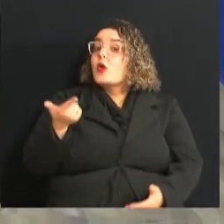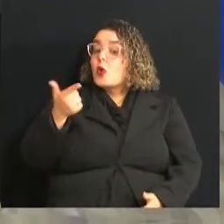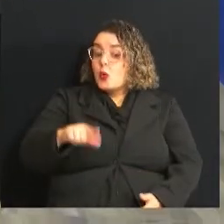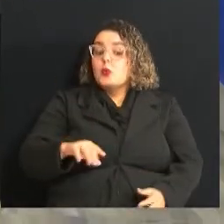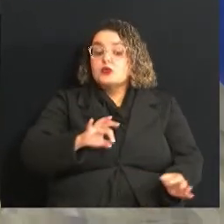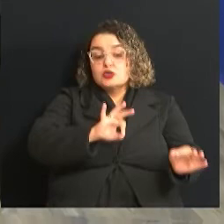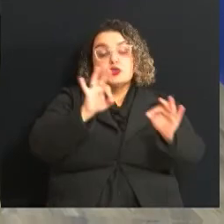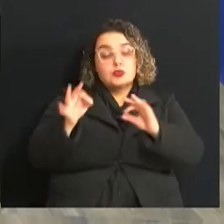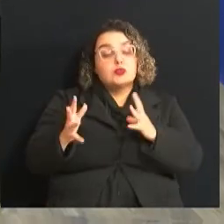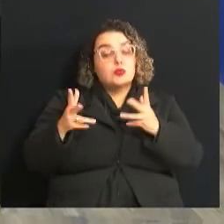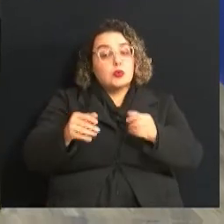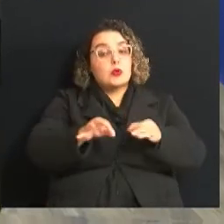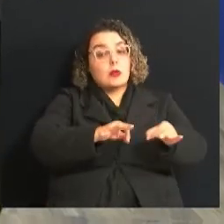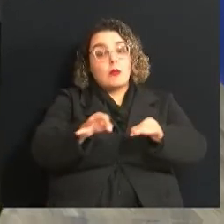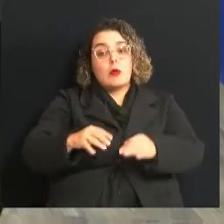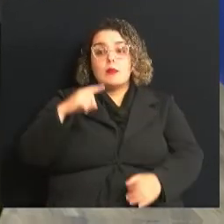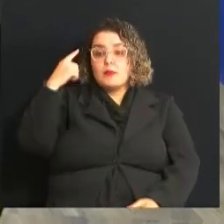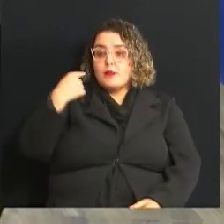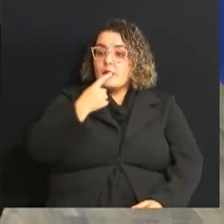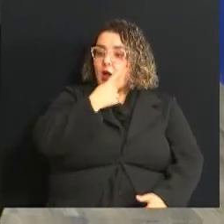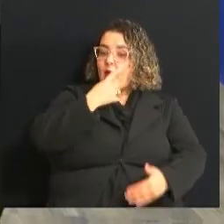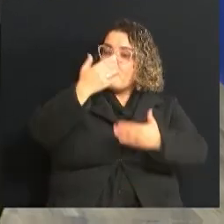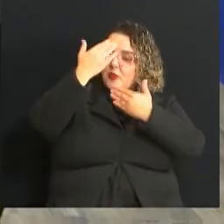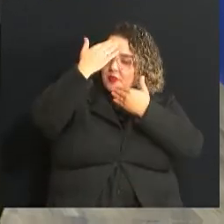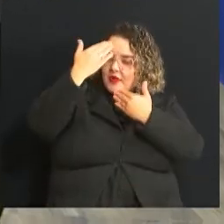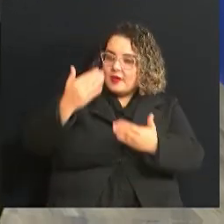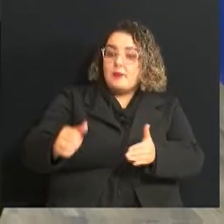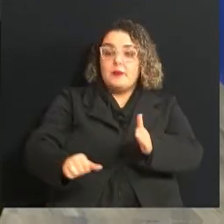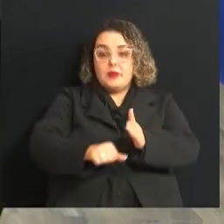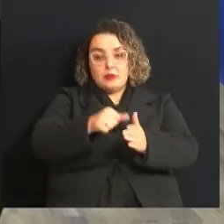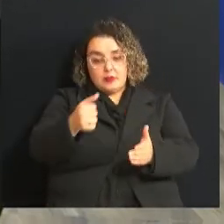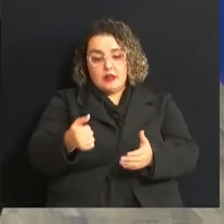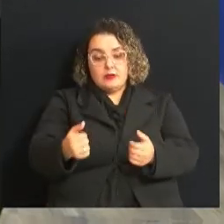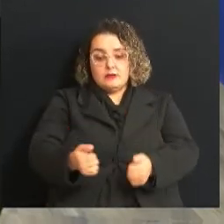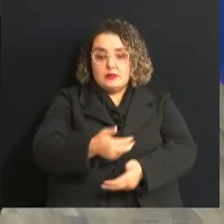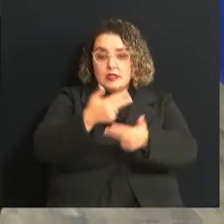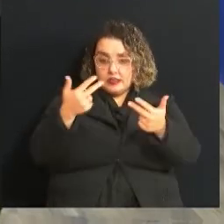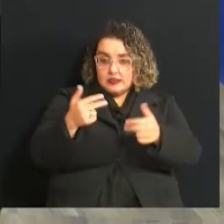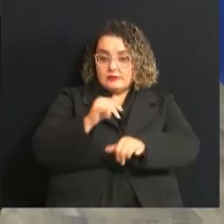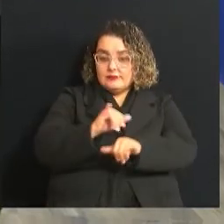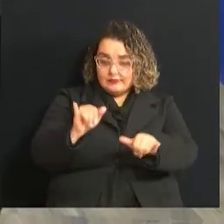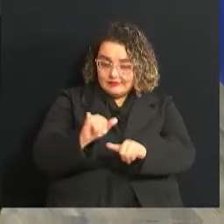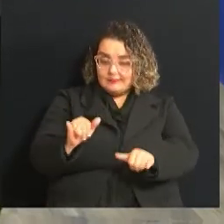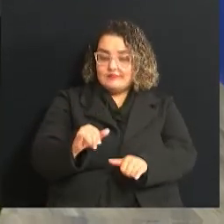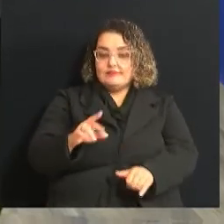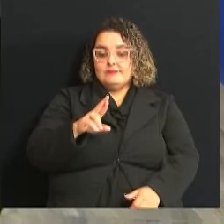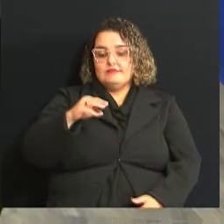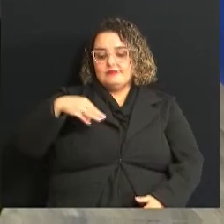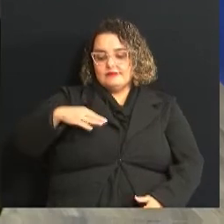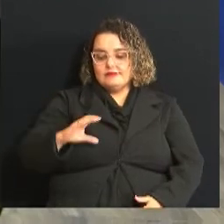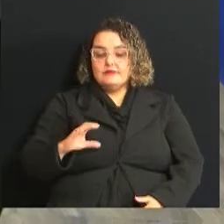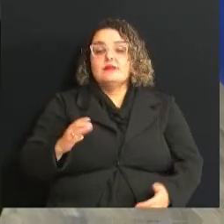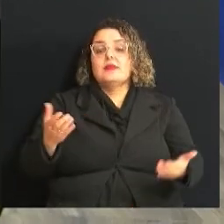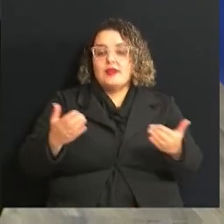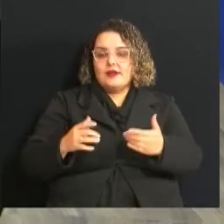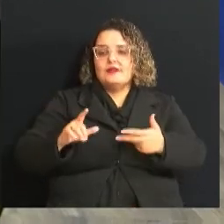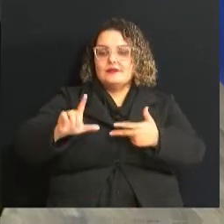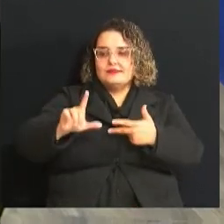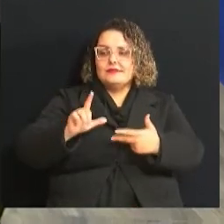toda a programação. Mirna Abreu, muito obrigado, primeiro pelas notícias da Metrópole de Campinas e agora com as notícias